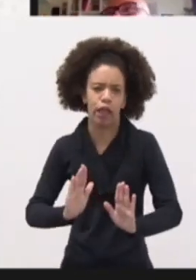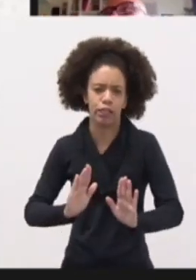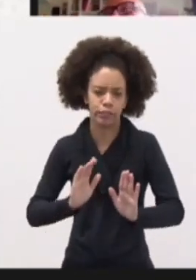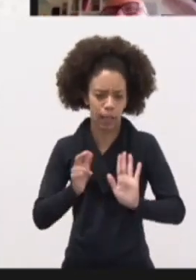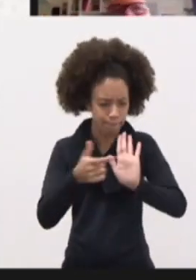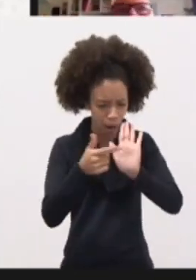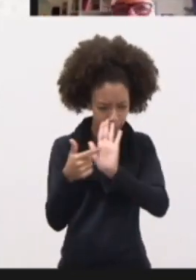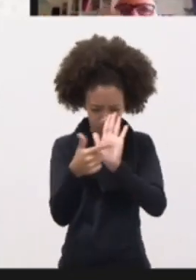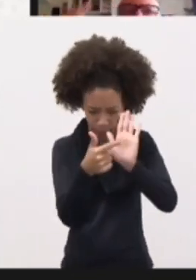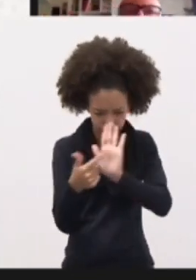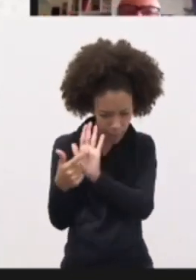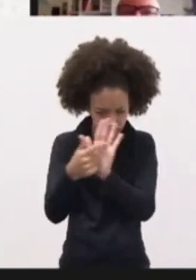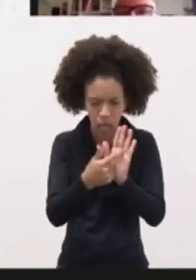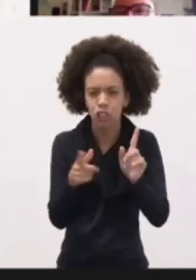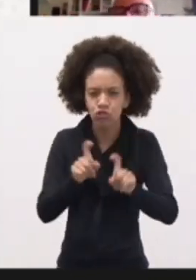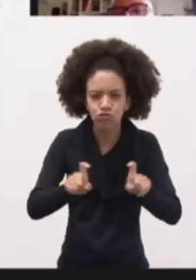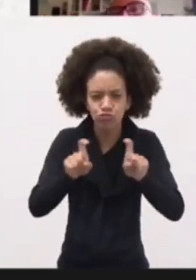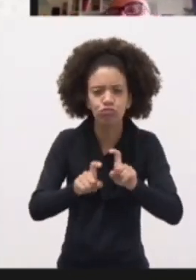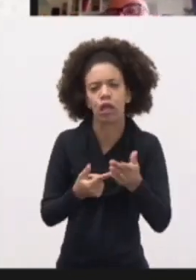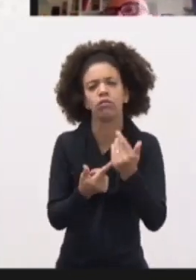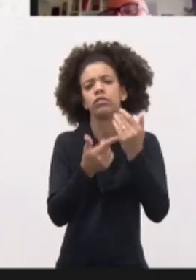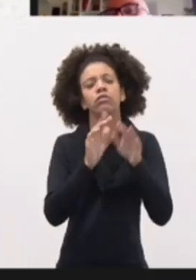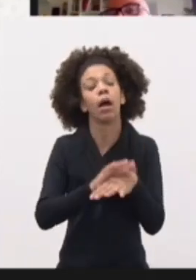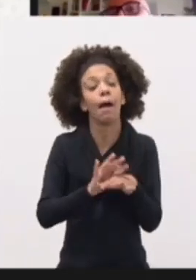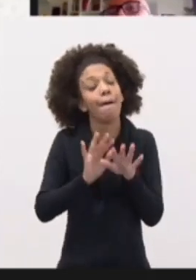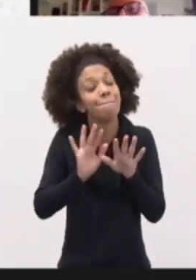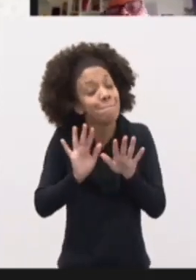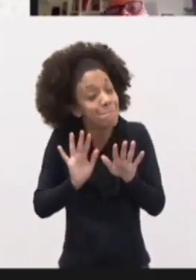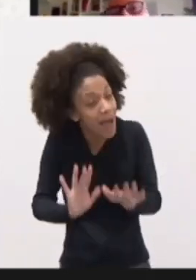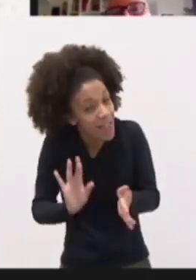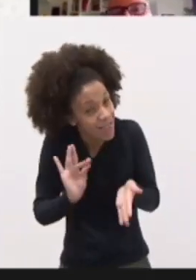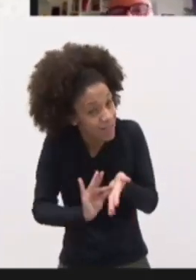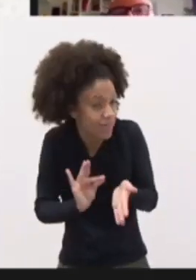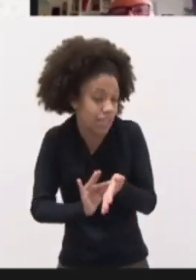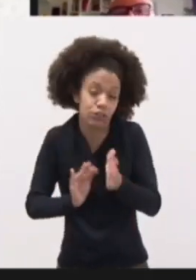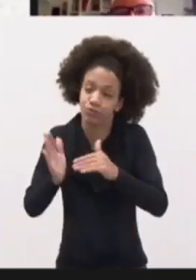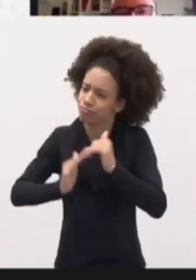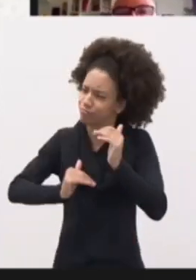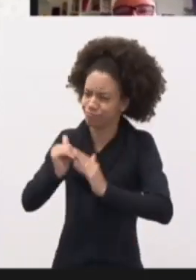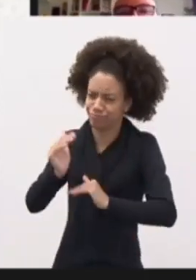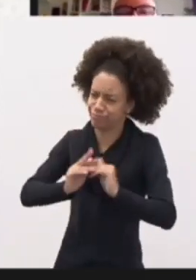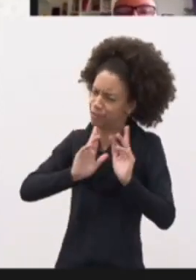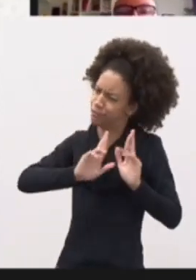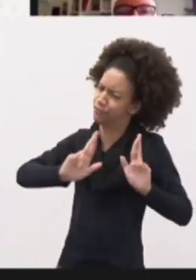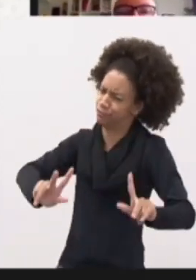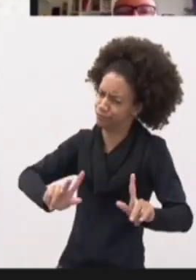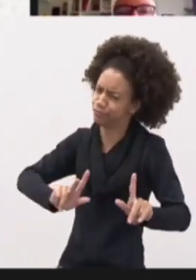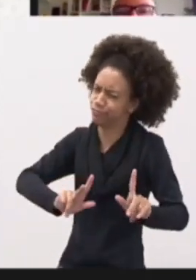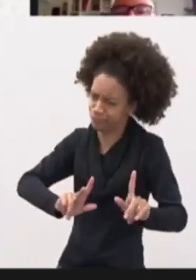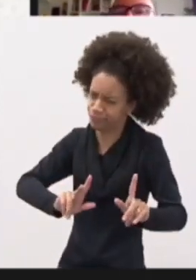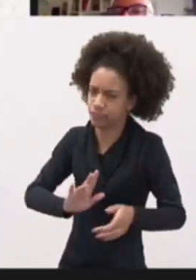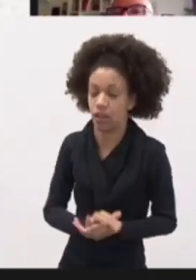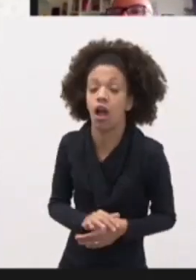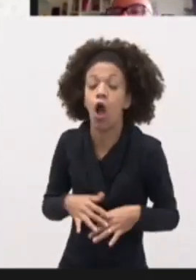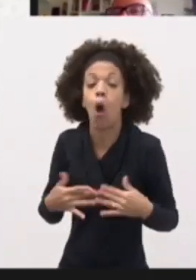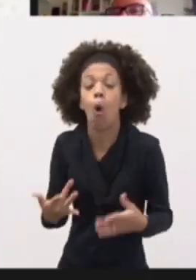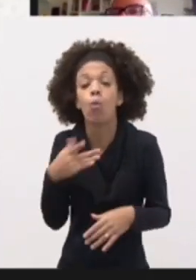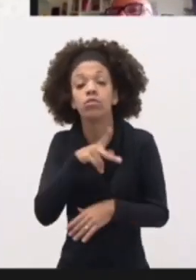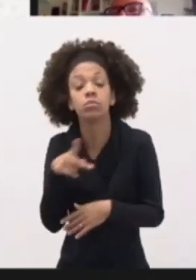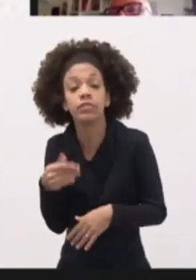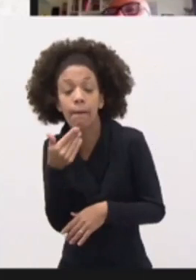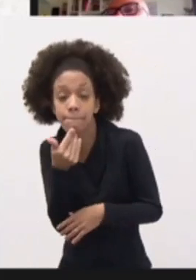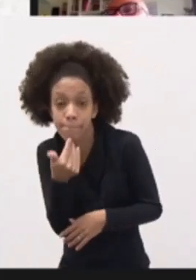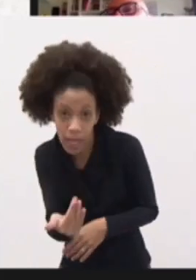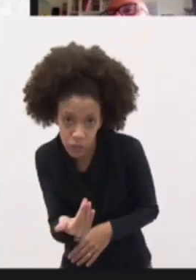em telas e são super safos. Na verdade, a gente vê na prática que não é assim, né? Quando um professor pede em